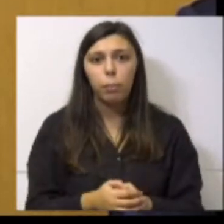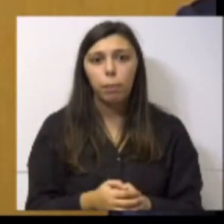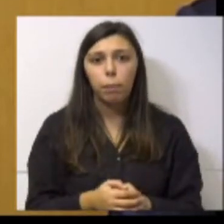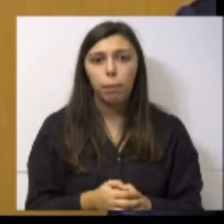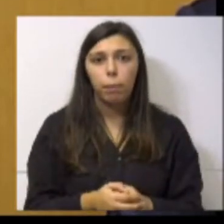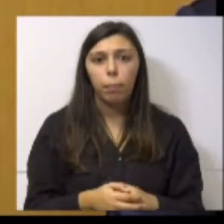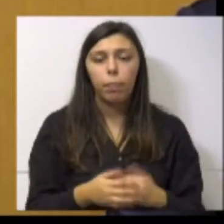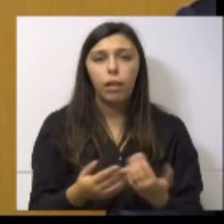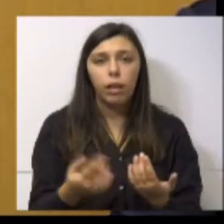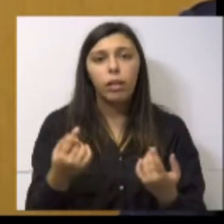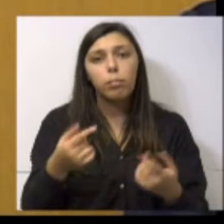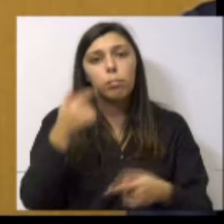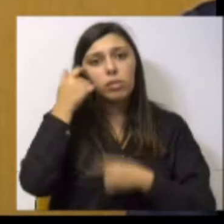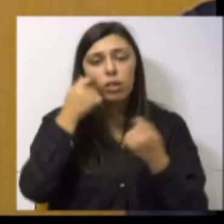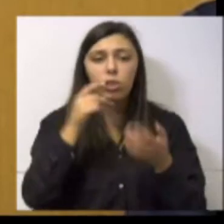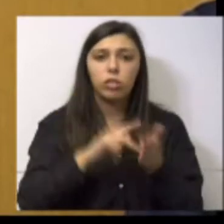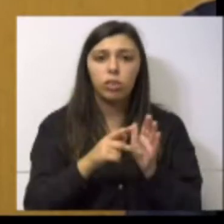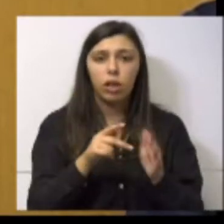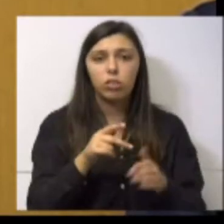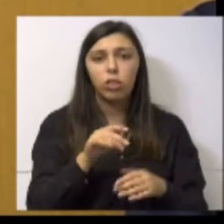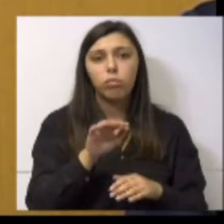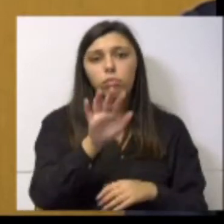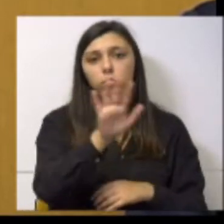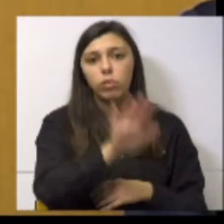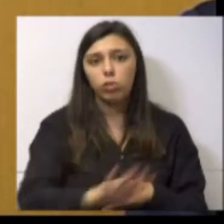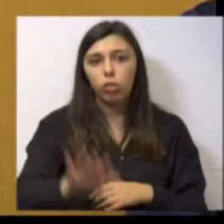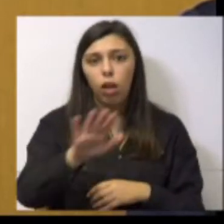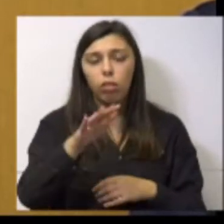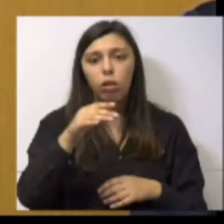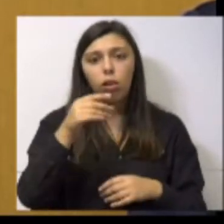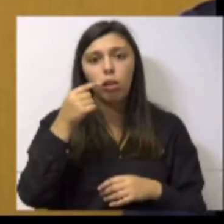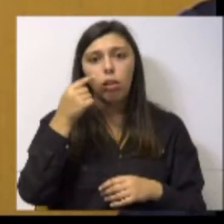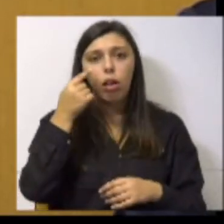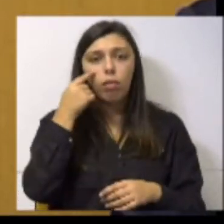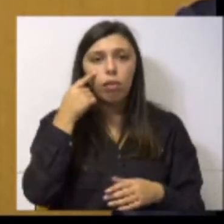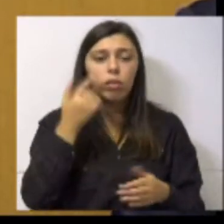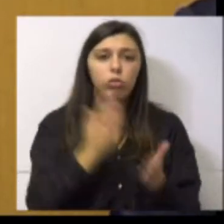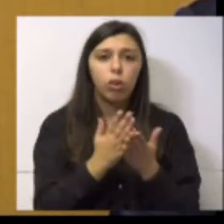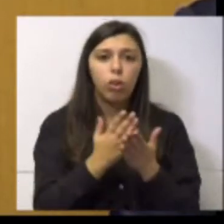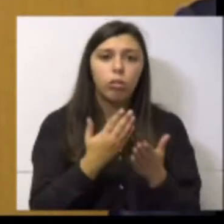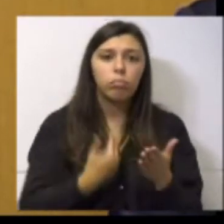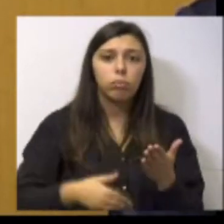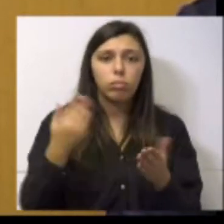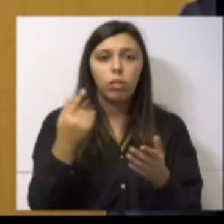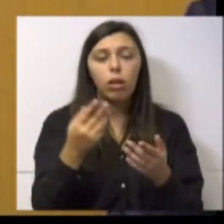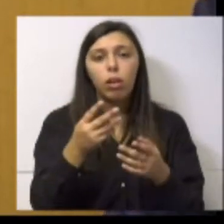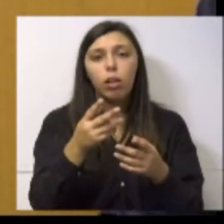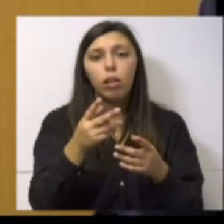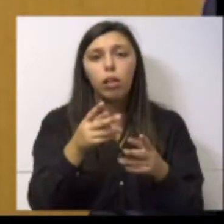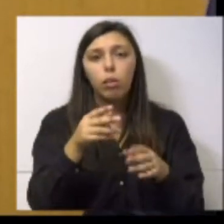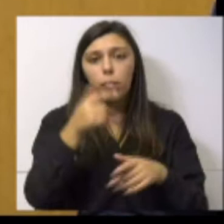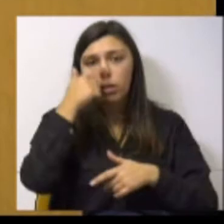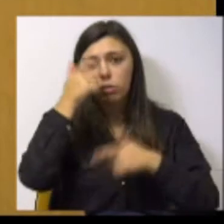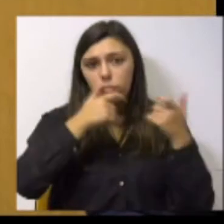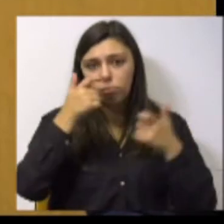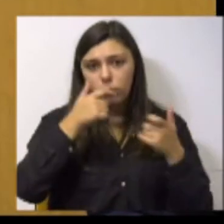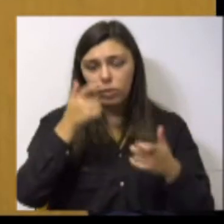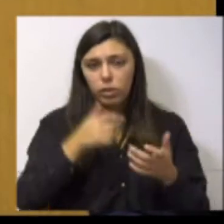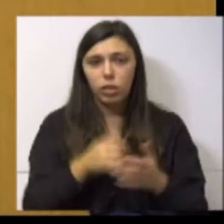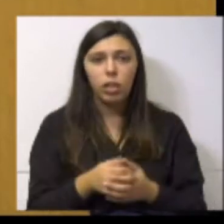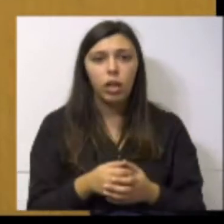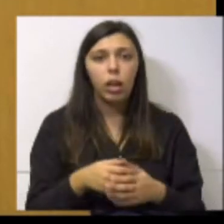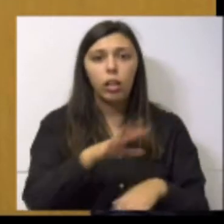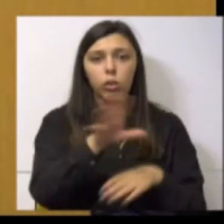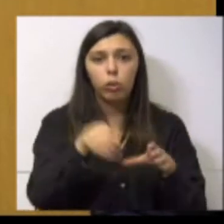E tendo em conta que a Estratégia Nacional prevê uma abordagem old school approach da educação para a cidadania, o que implica o envolvimento de todos